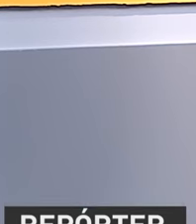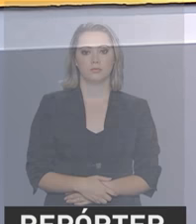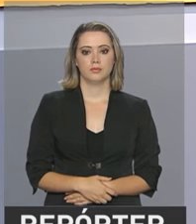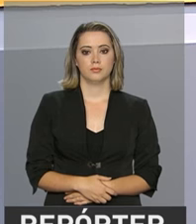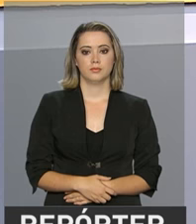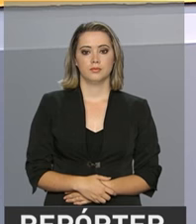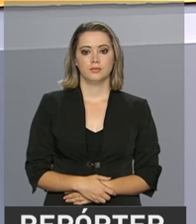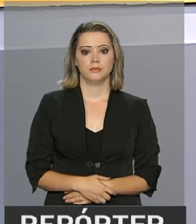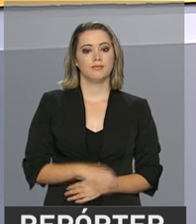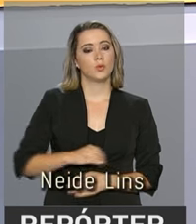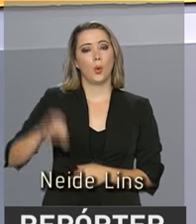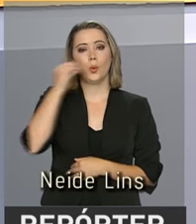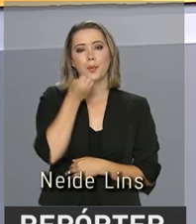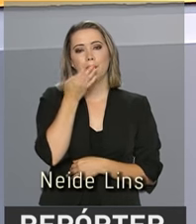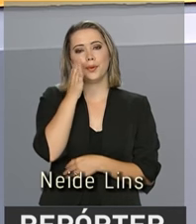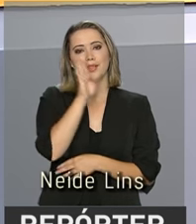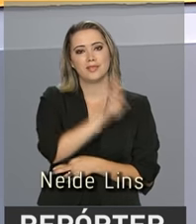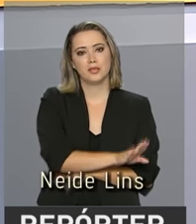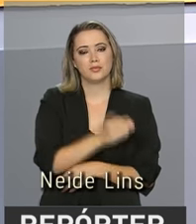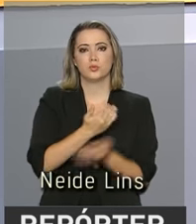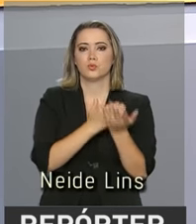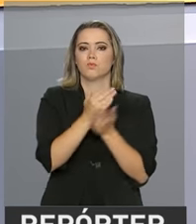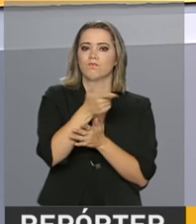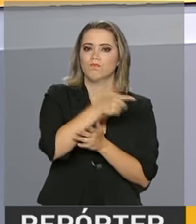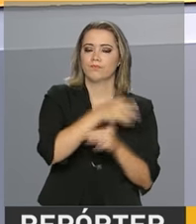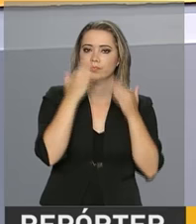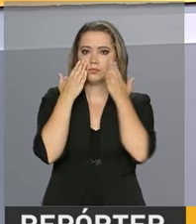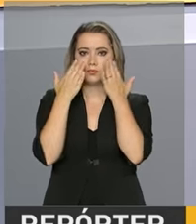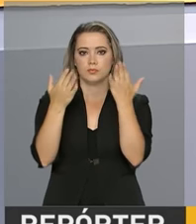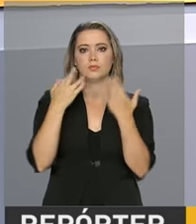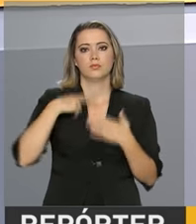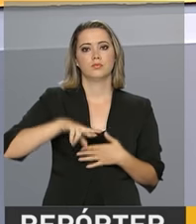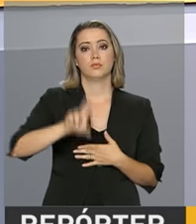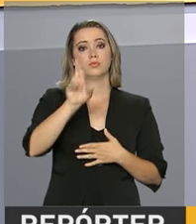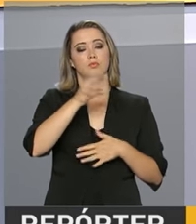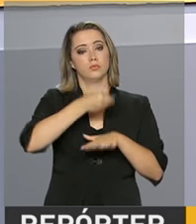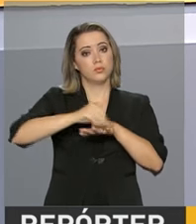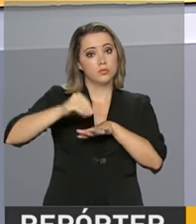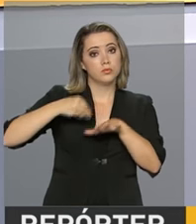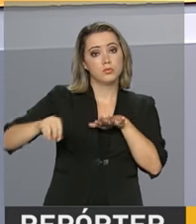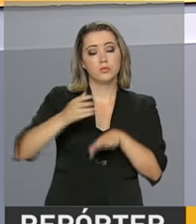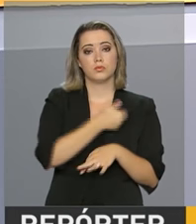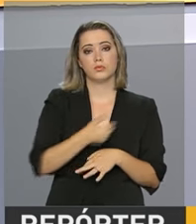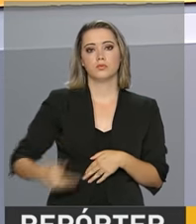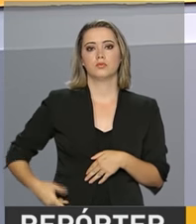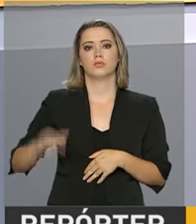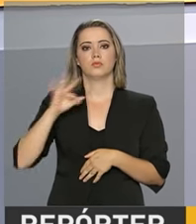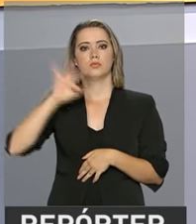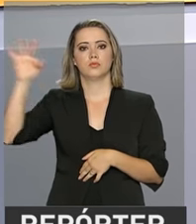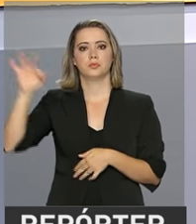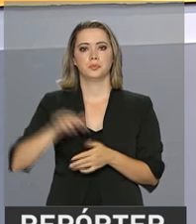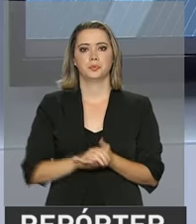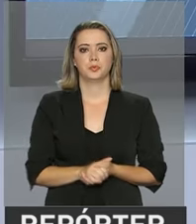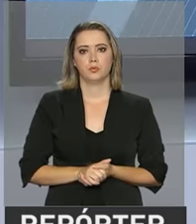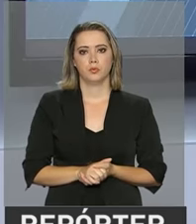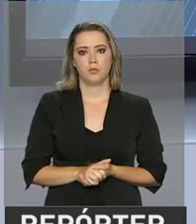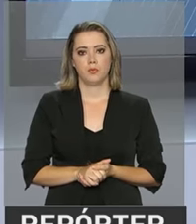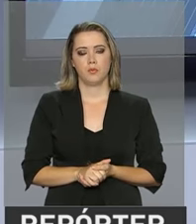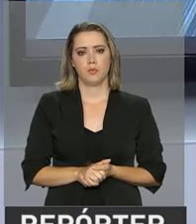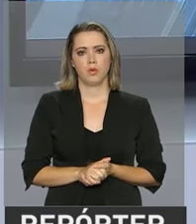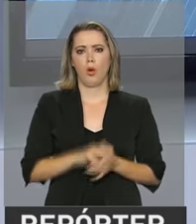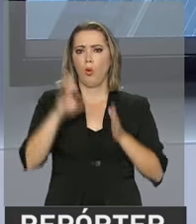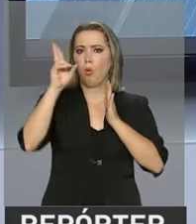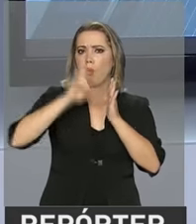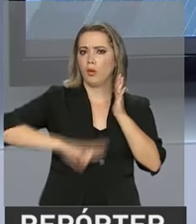olá boa tarde e começa agora mais uma edição do repórter nbr com as notícias do governo federal o